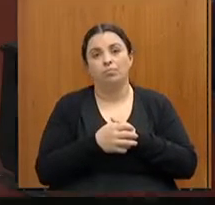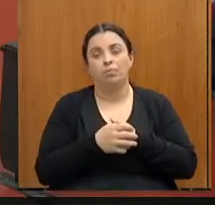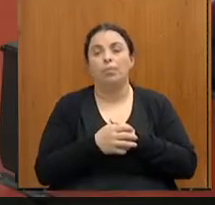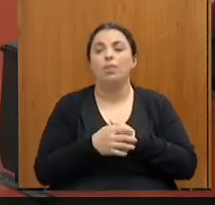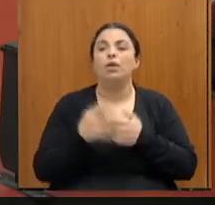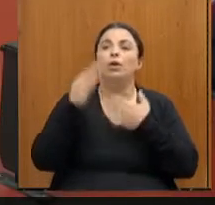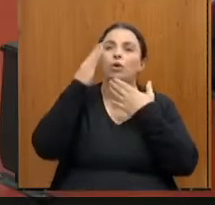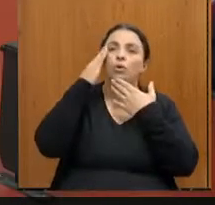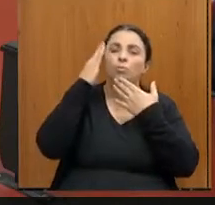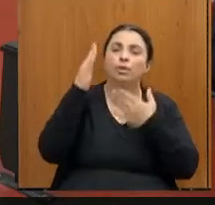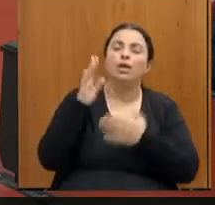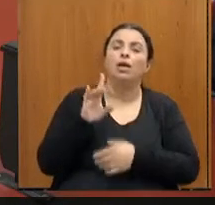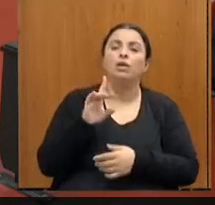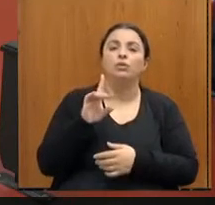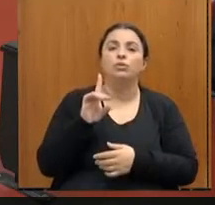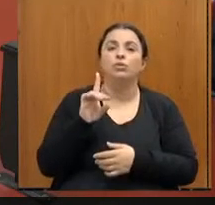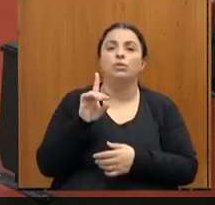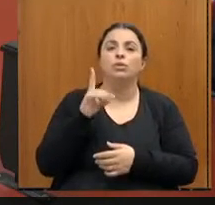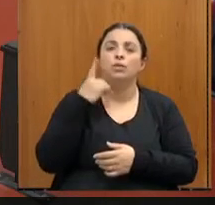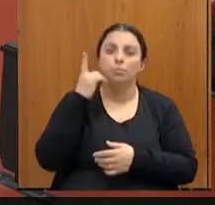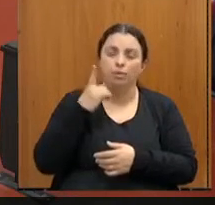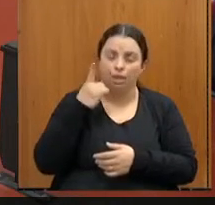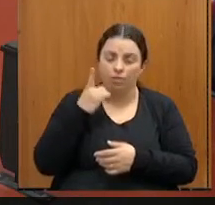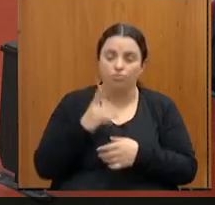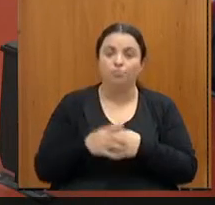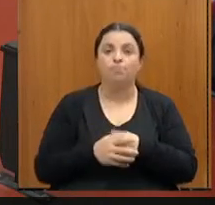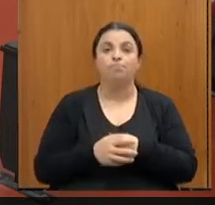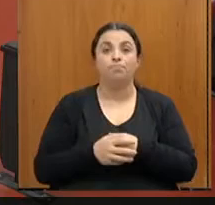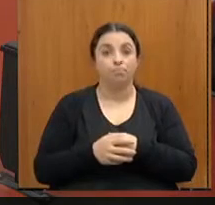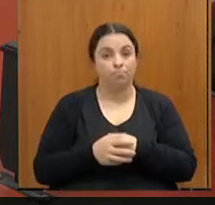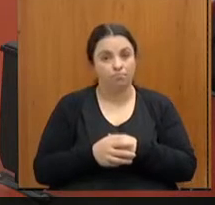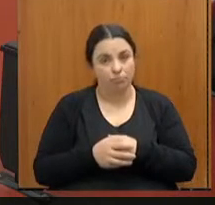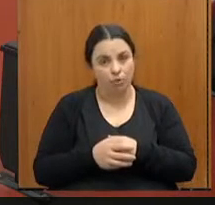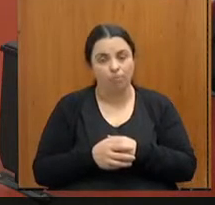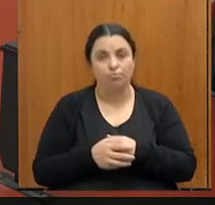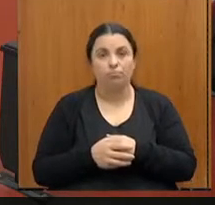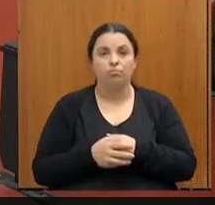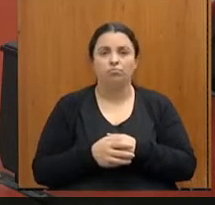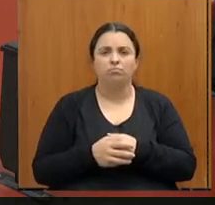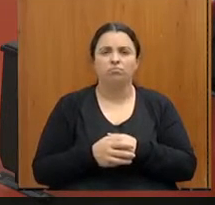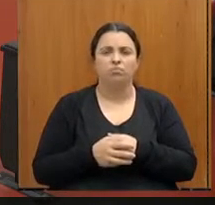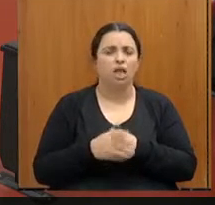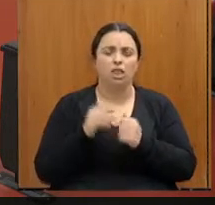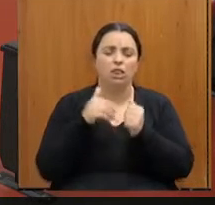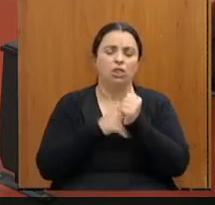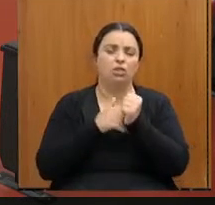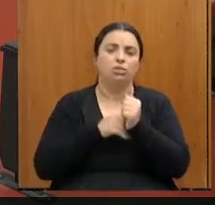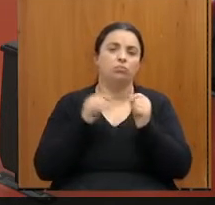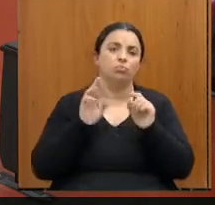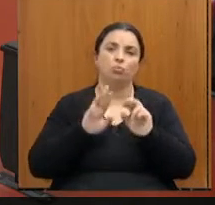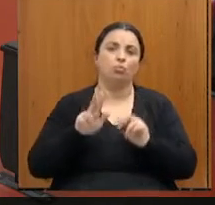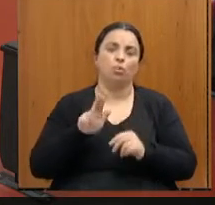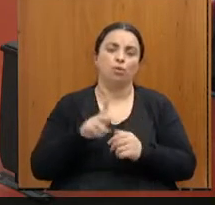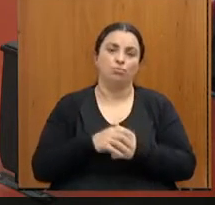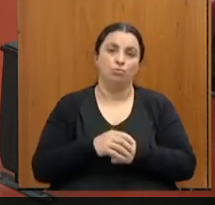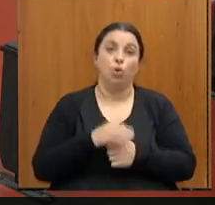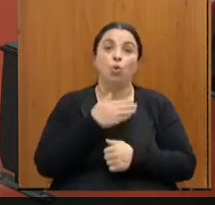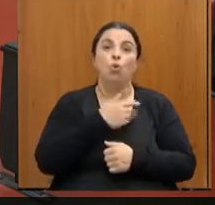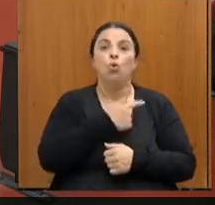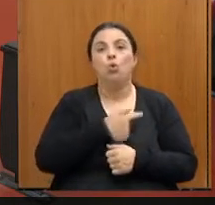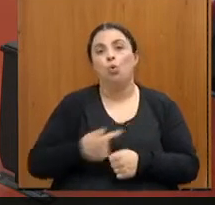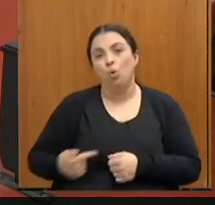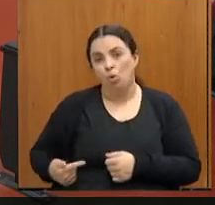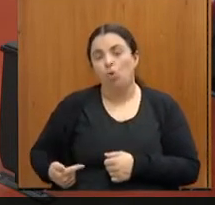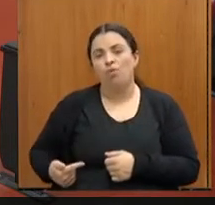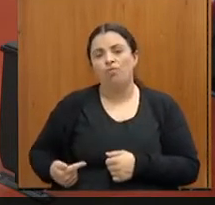obrigado Deputado bons e não é segredo para ninguém que esse governo ele pretende